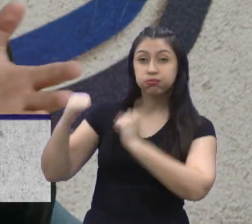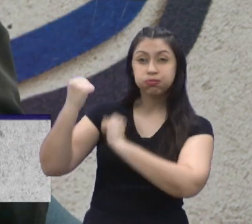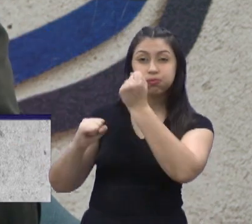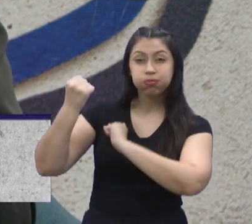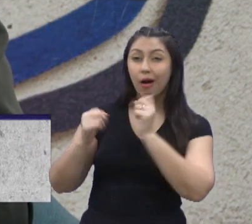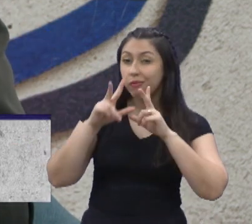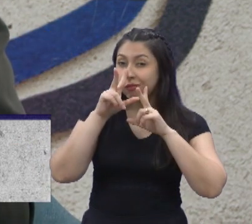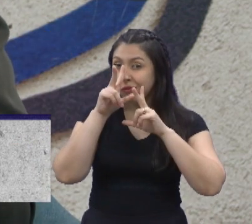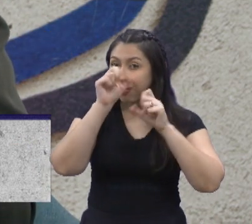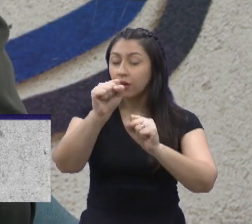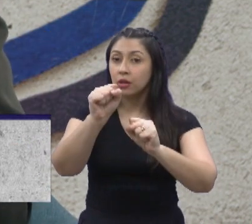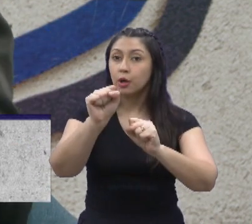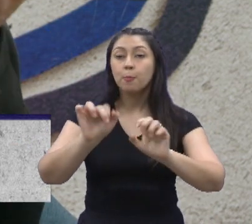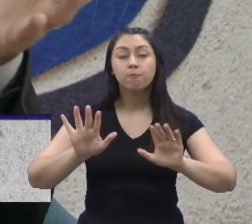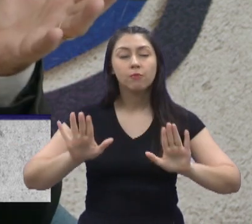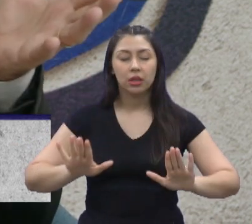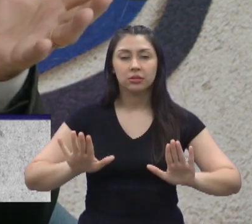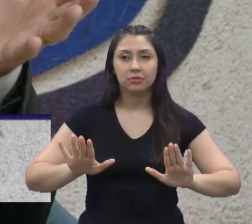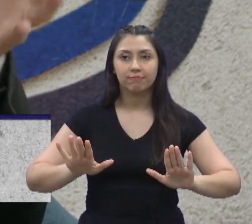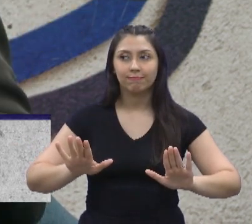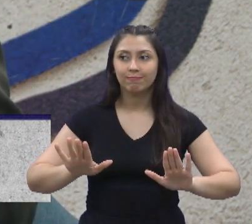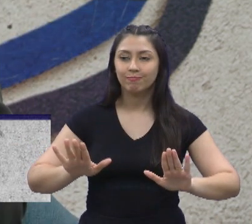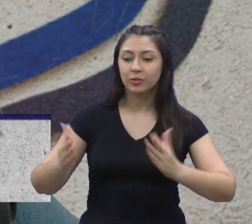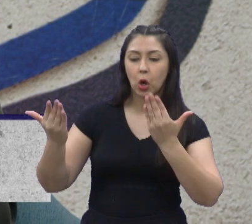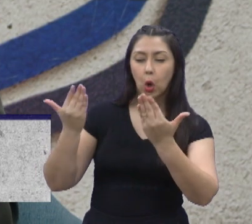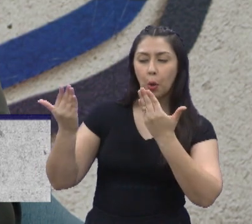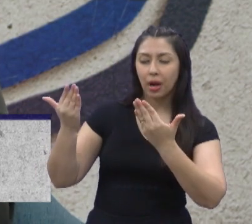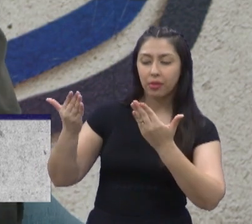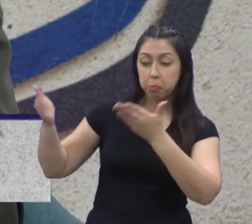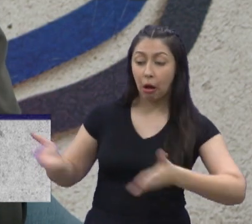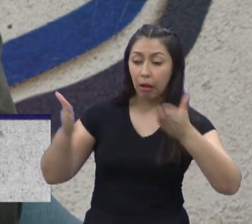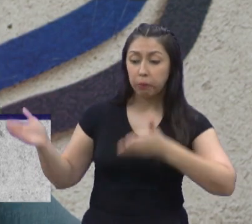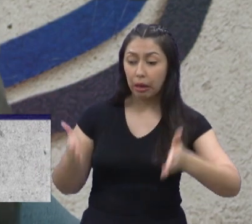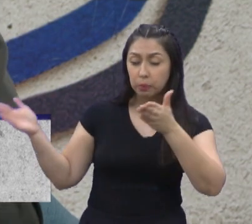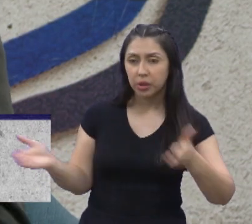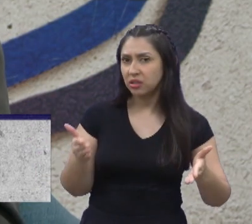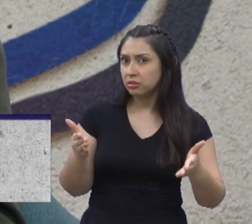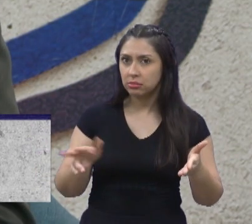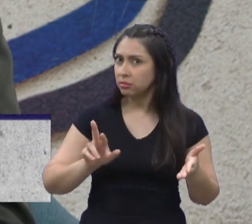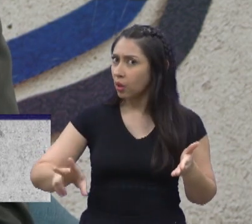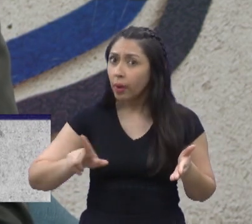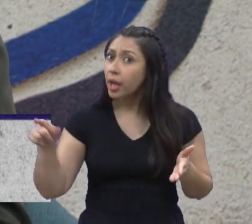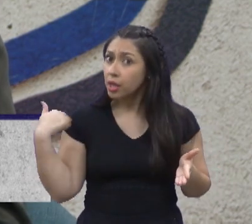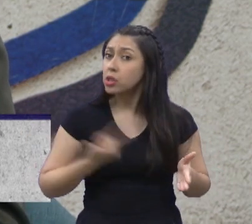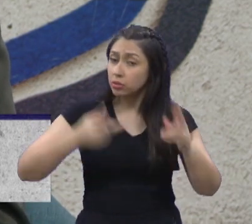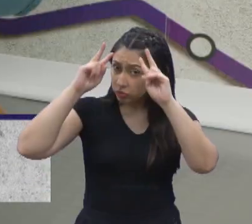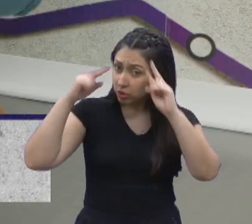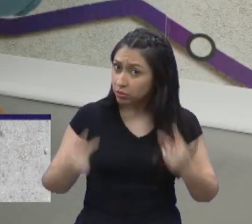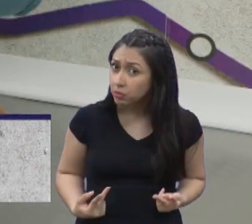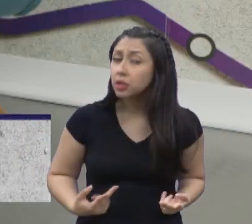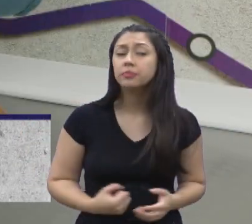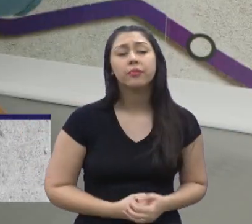vivendo ainda, mas a gente é muito comparado com máquina, a gente não é máquina. Então esse é o diferencial, é ser humano. Né? E você estava